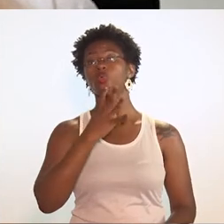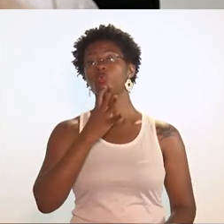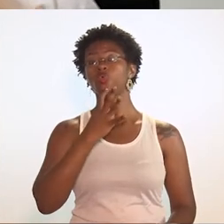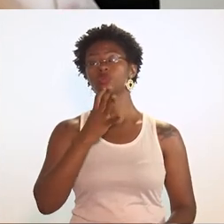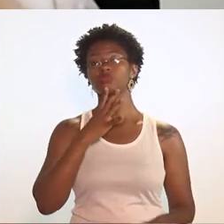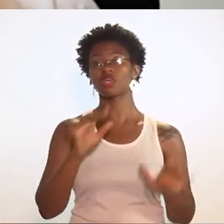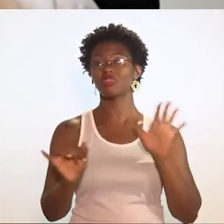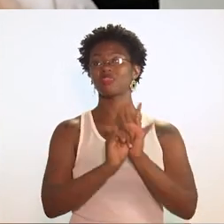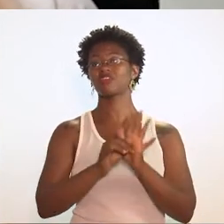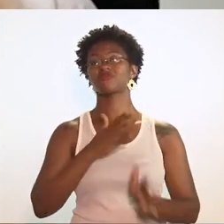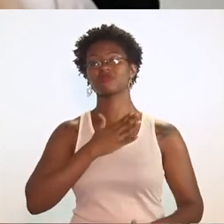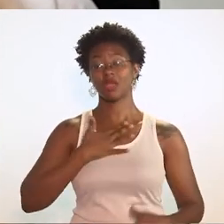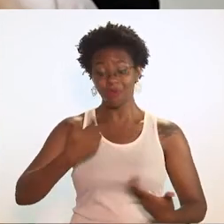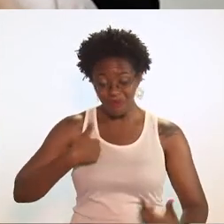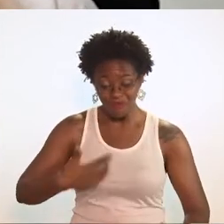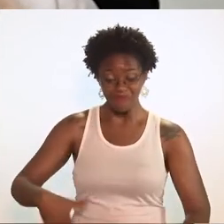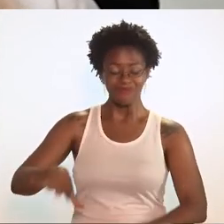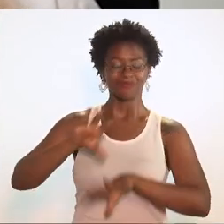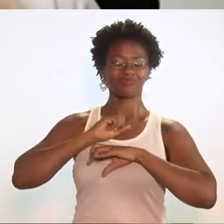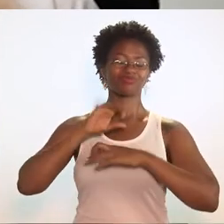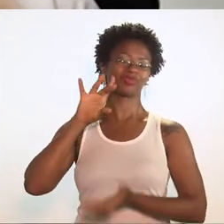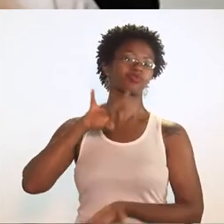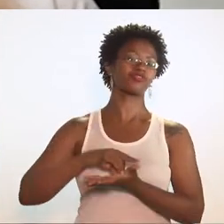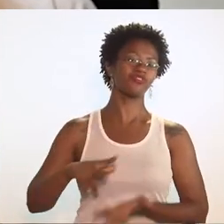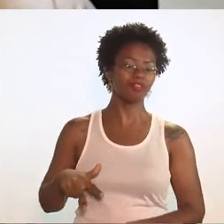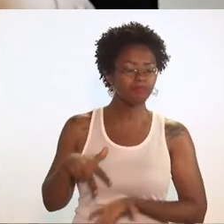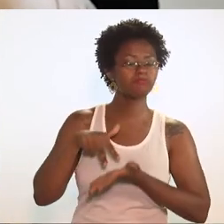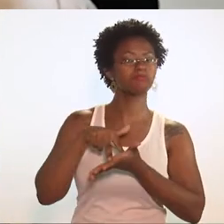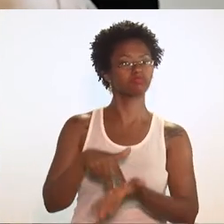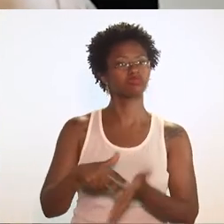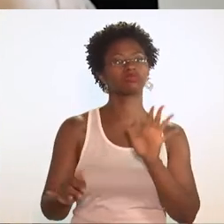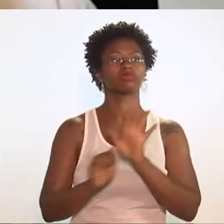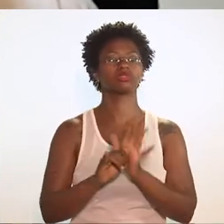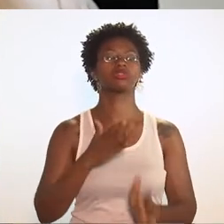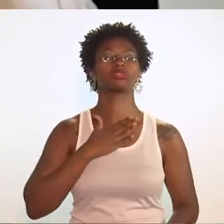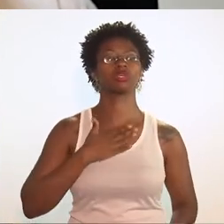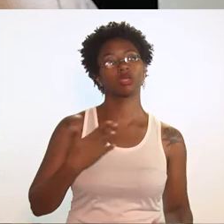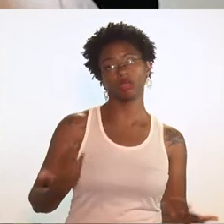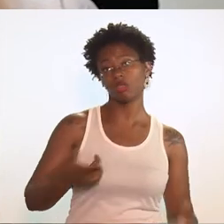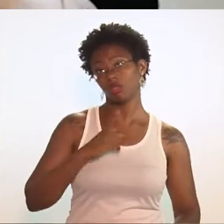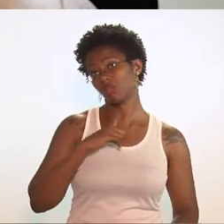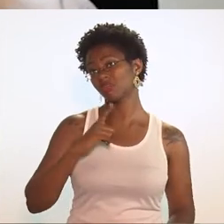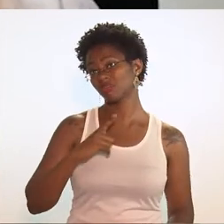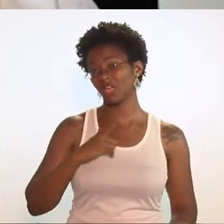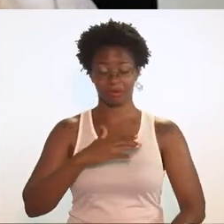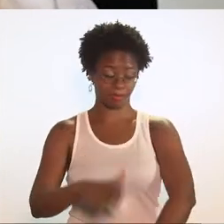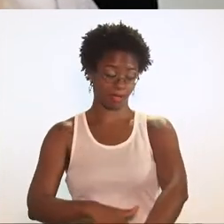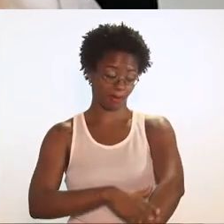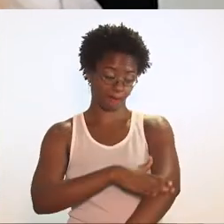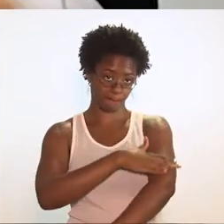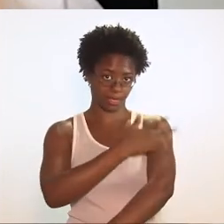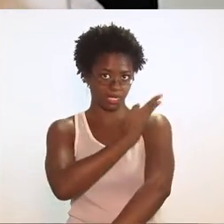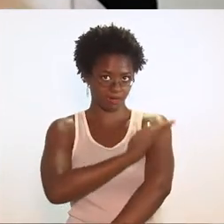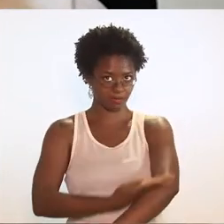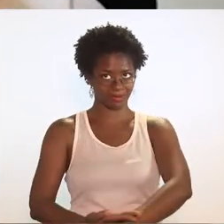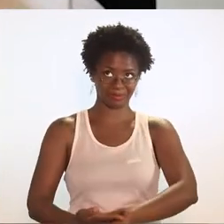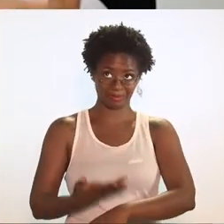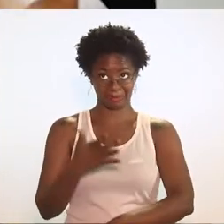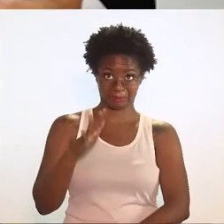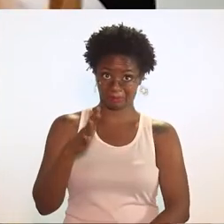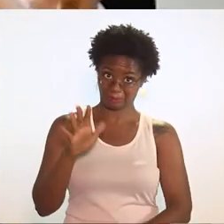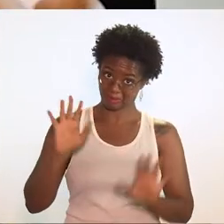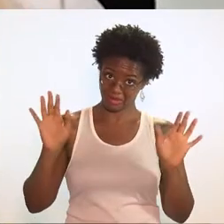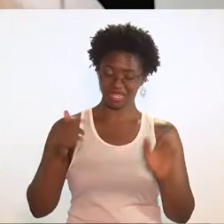esse reconhecimento da minha identidade e assumir realmente isso, né? Embora eu tenha uma pele